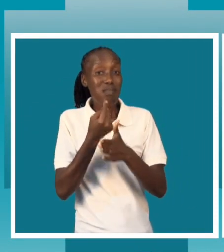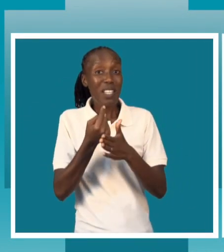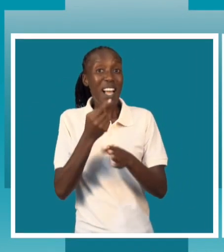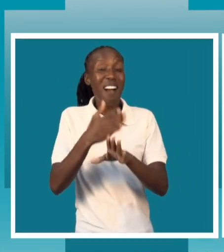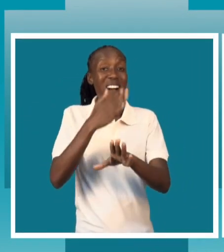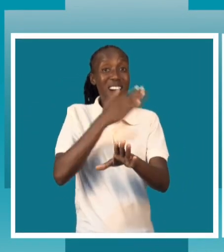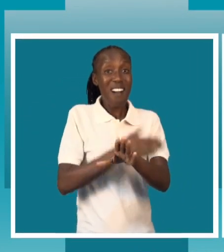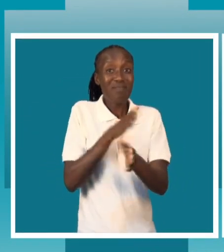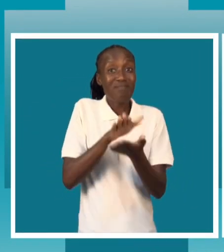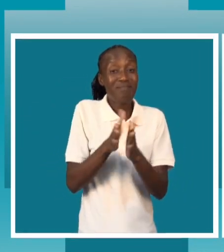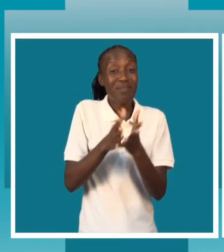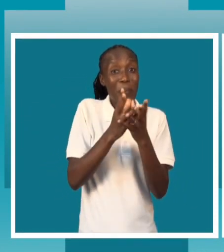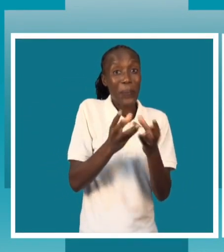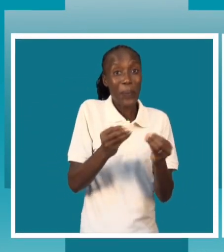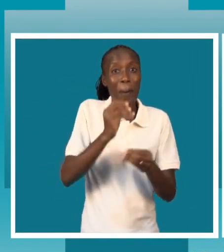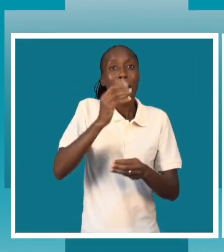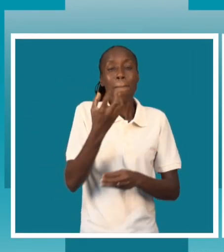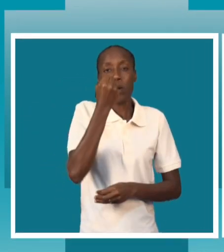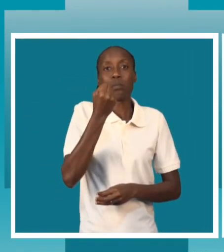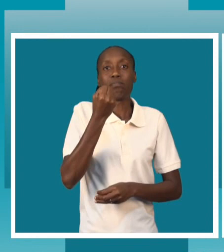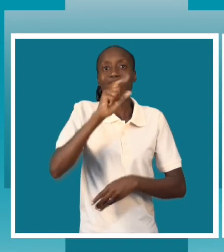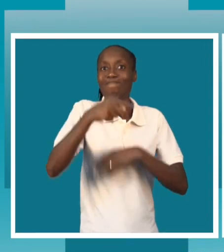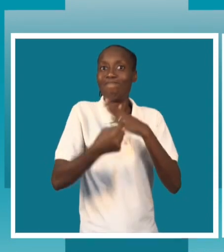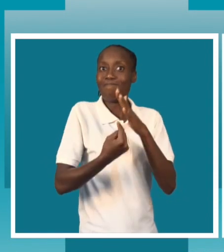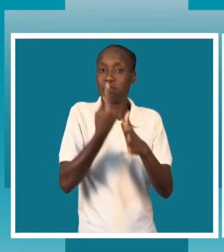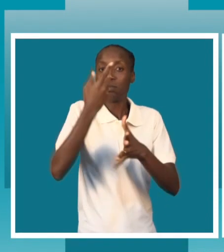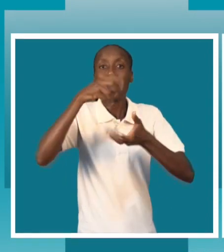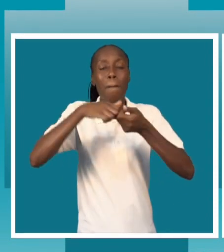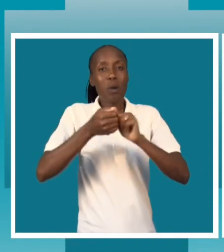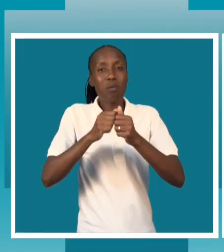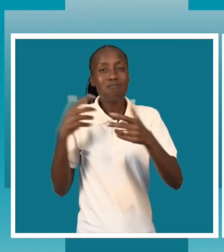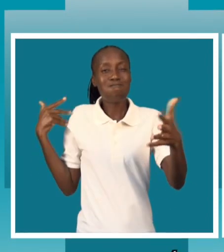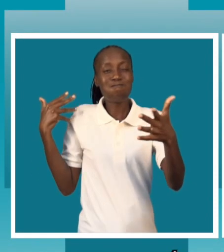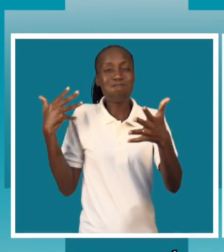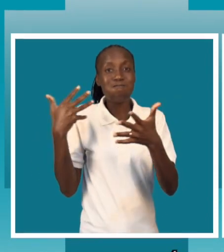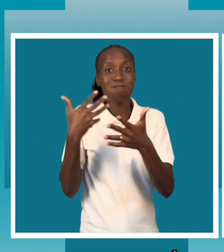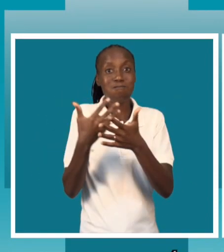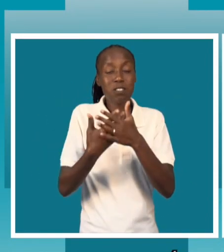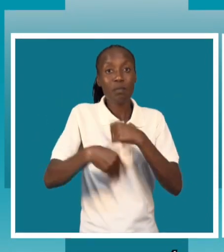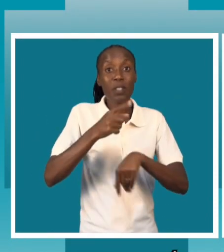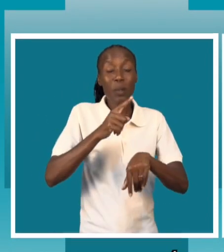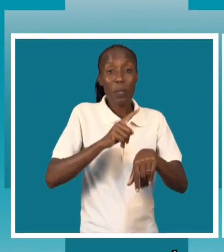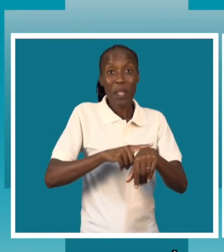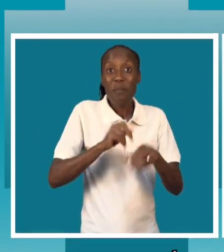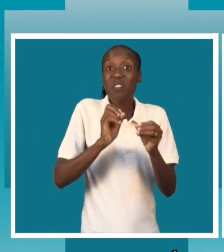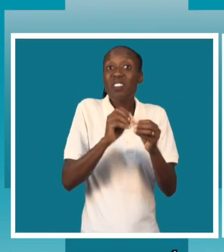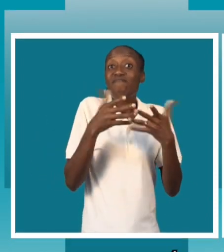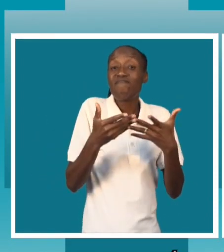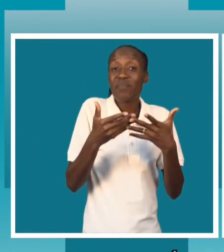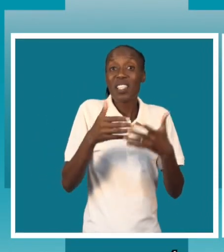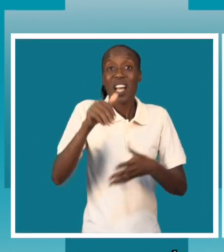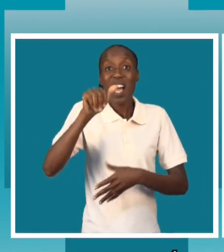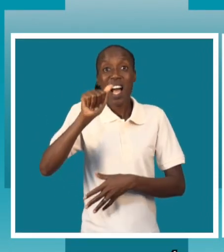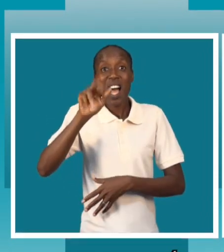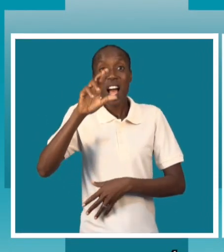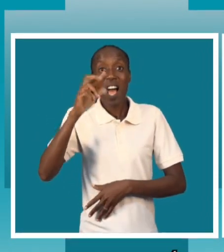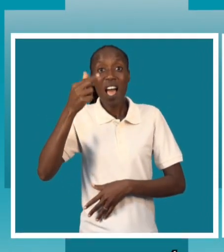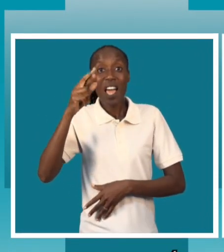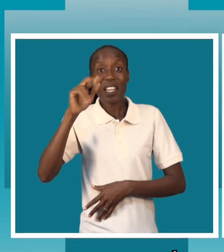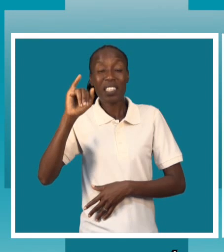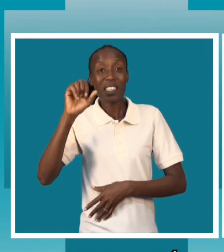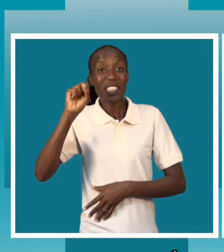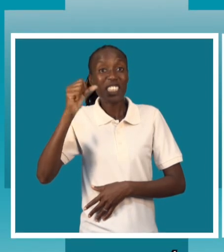cuidado, ele vai nos criar problemas que vão prevalecer por muito tempo. É o caso da artritis, vai